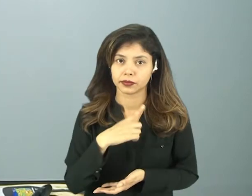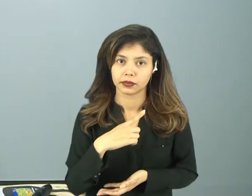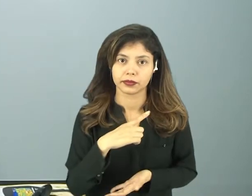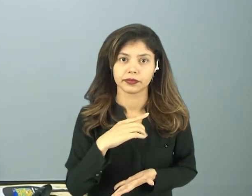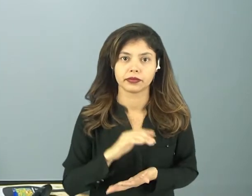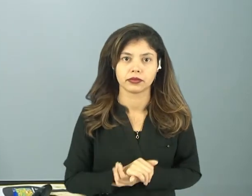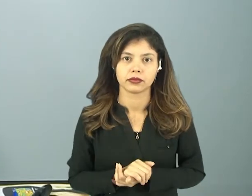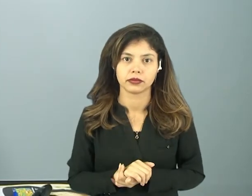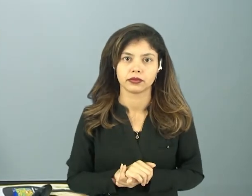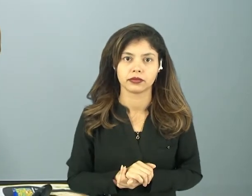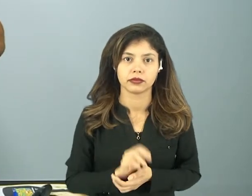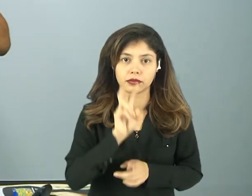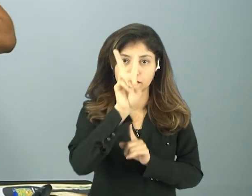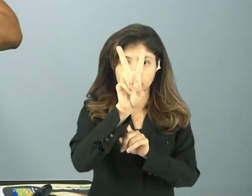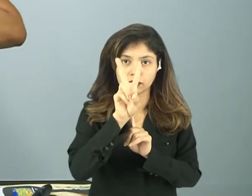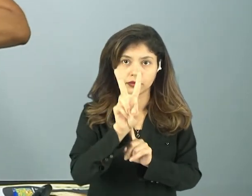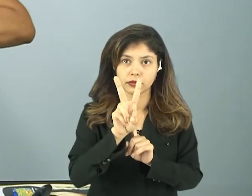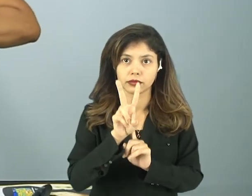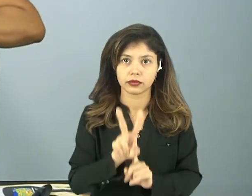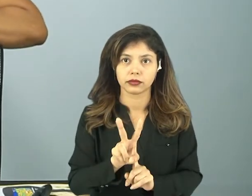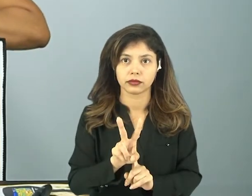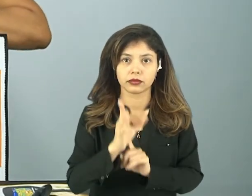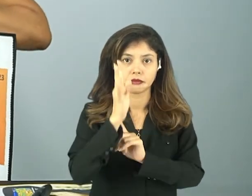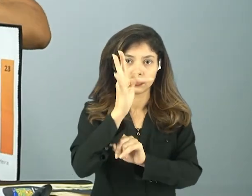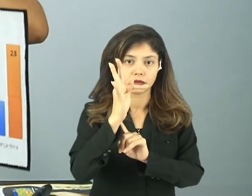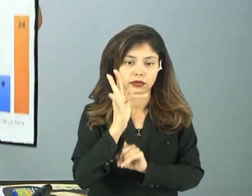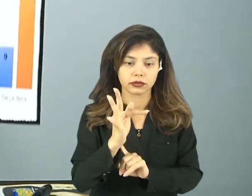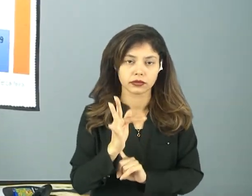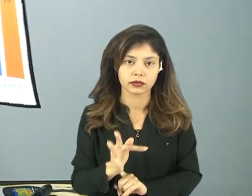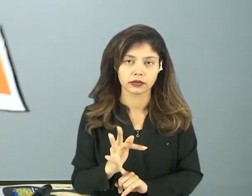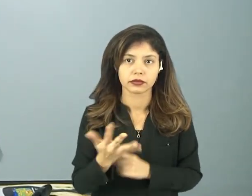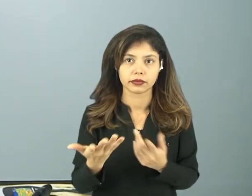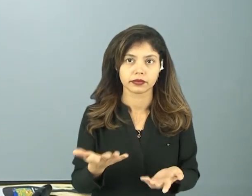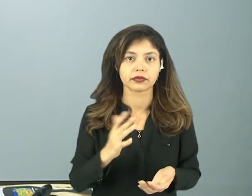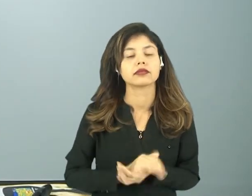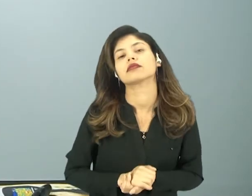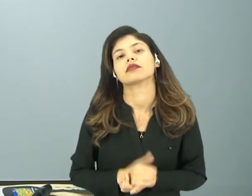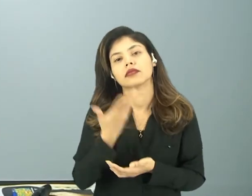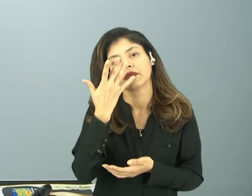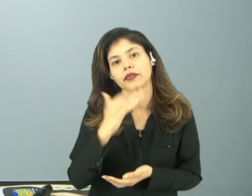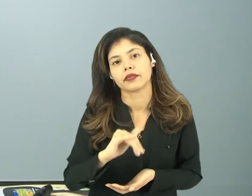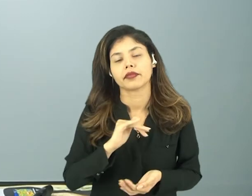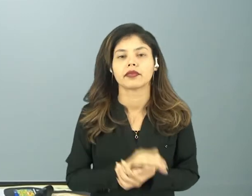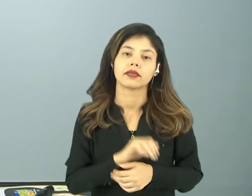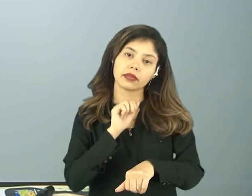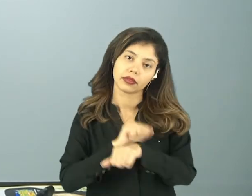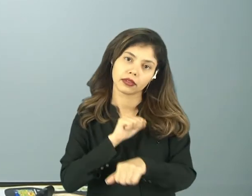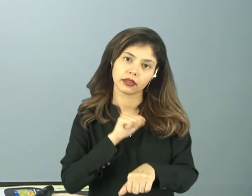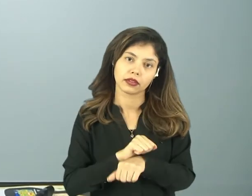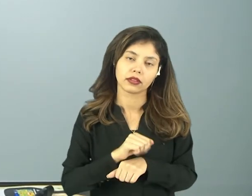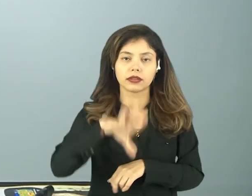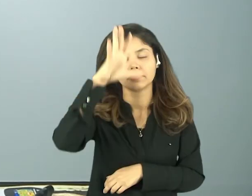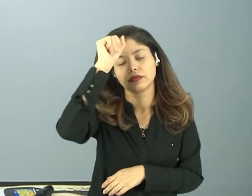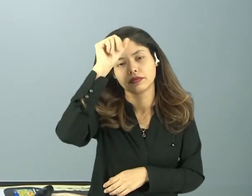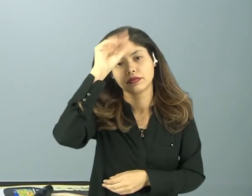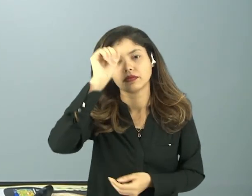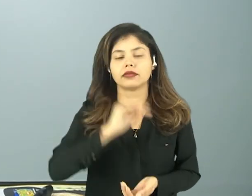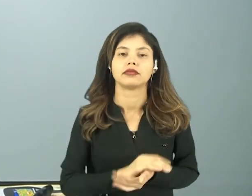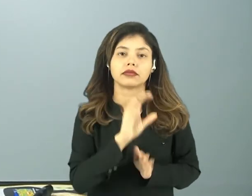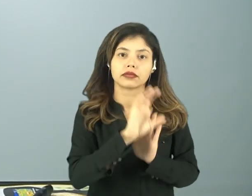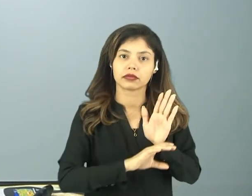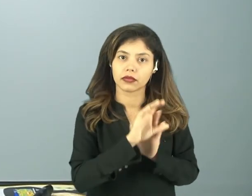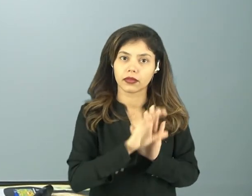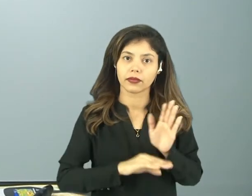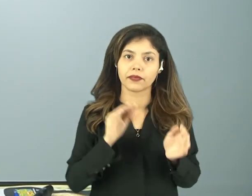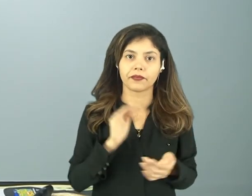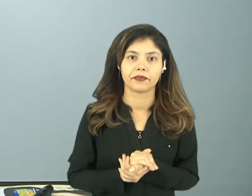temos 3 verdadeiras e 3 falsas. Então, crianças, Eu espero que vocês tenham aprendido este conteúdo